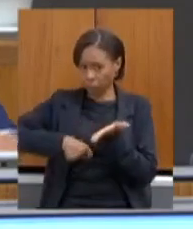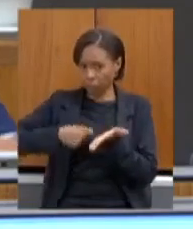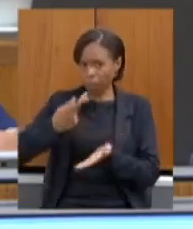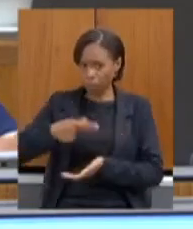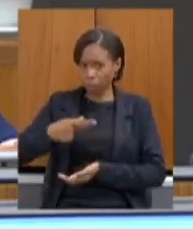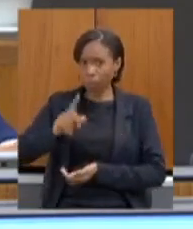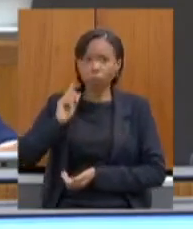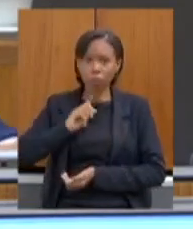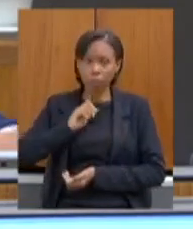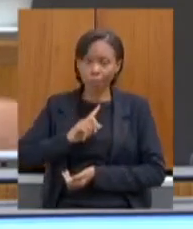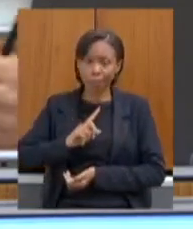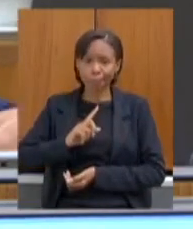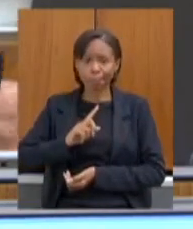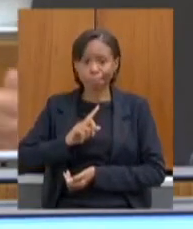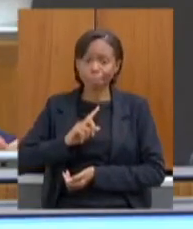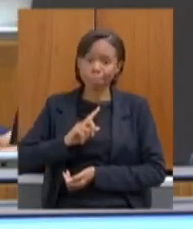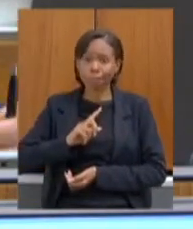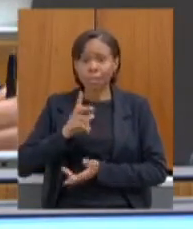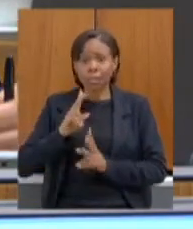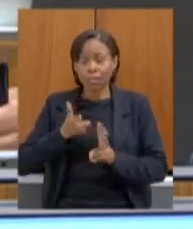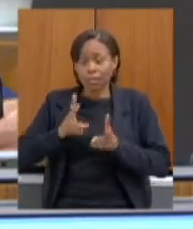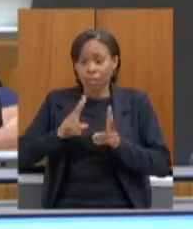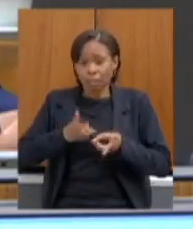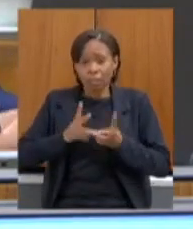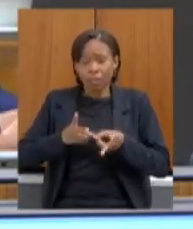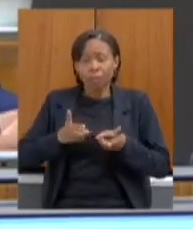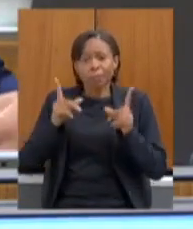apesar da necessidade de sempre estarmos